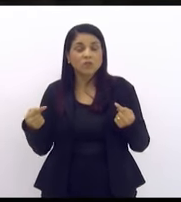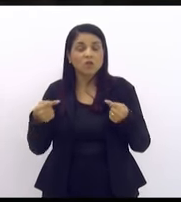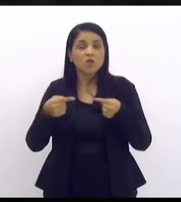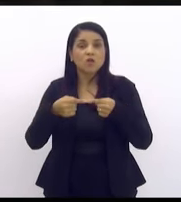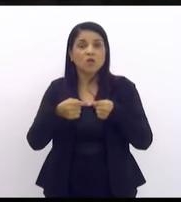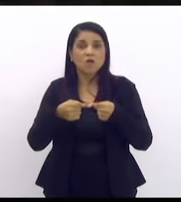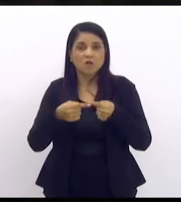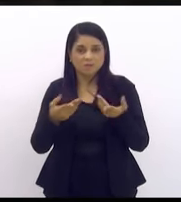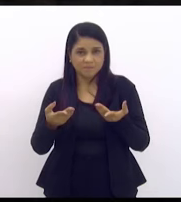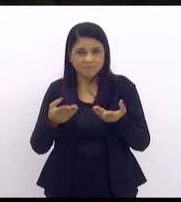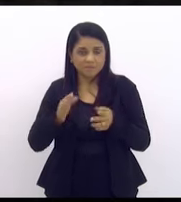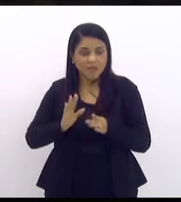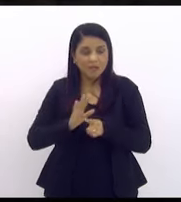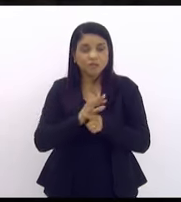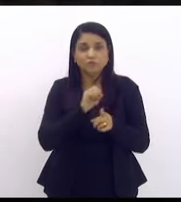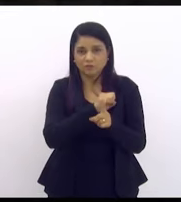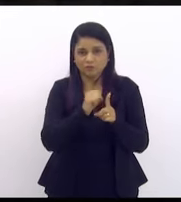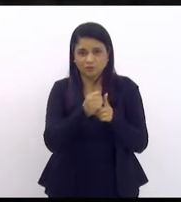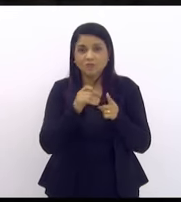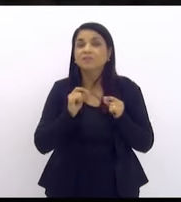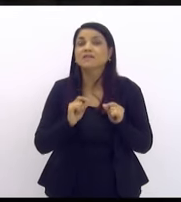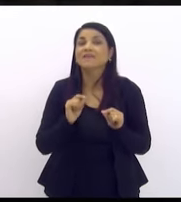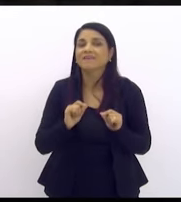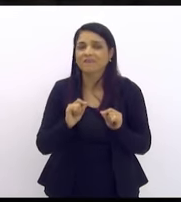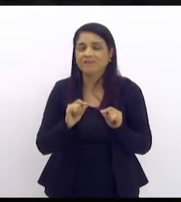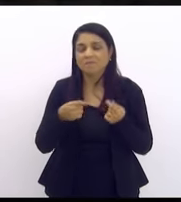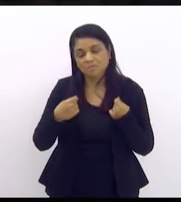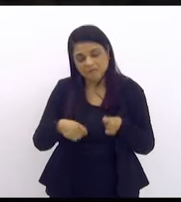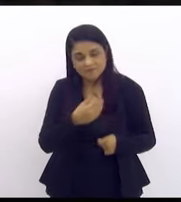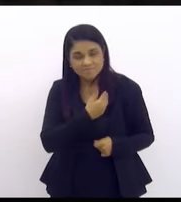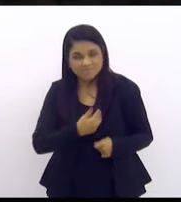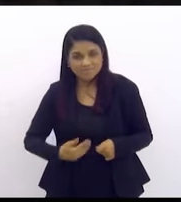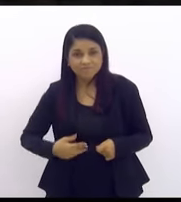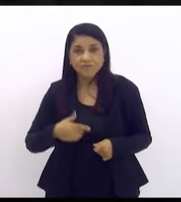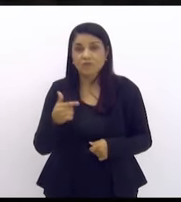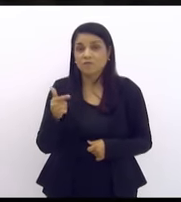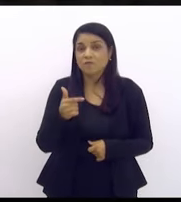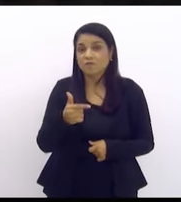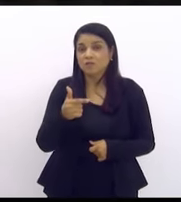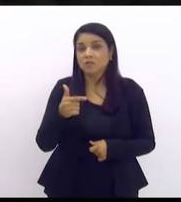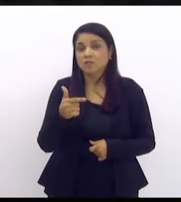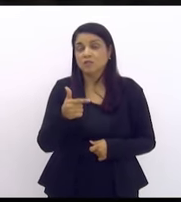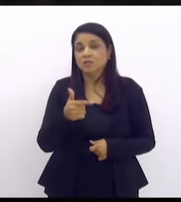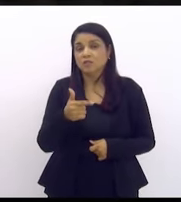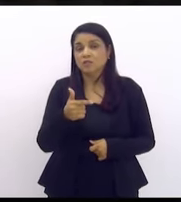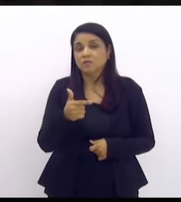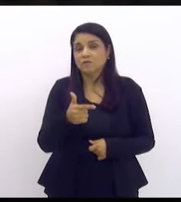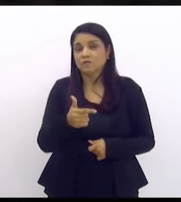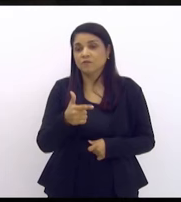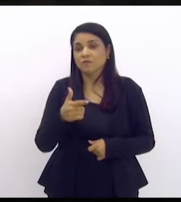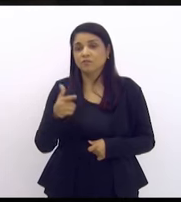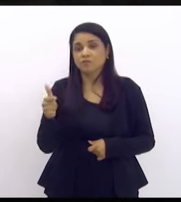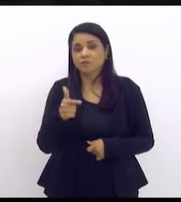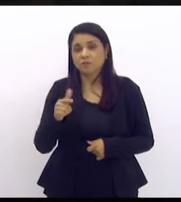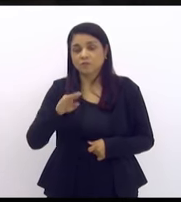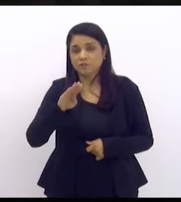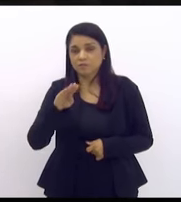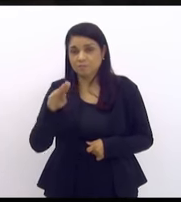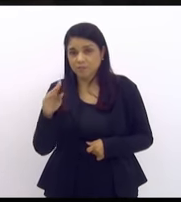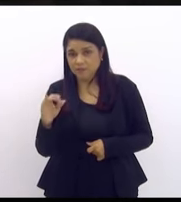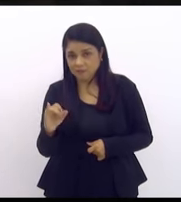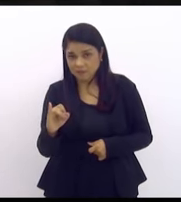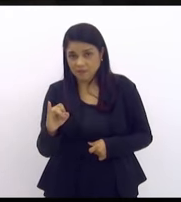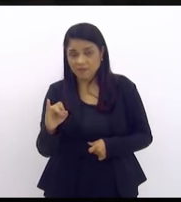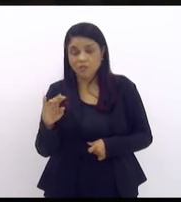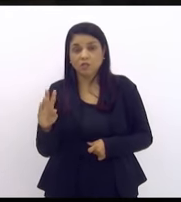Então, sim, Cláudio Castro, é preciso rever as mais de 22 bi de receita que o Estado renuncia